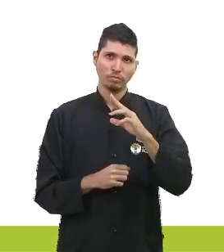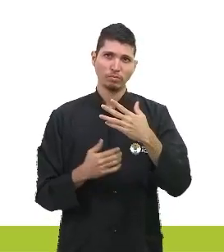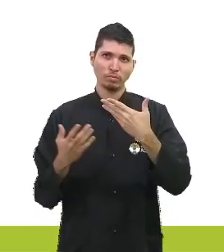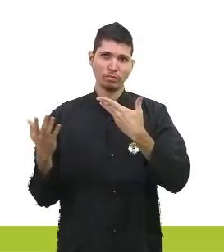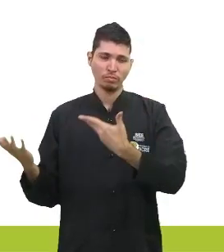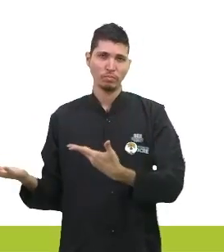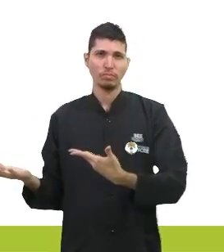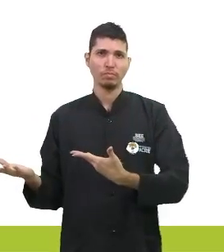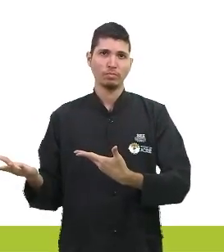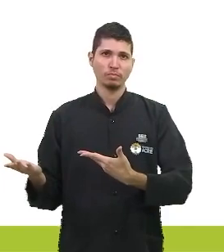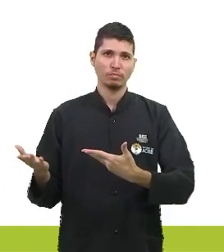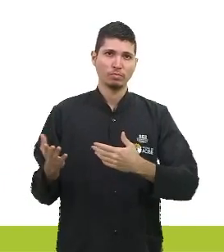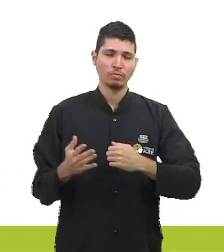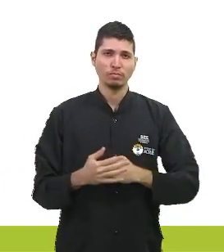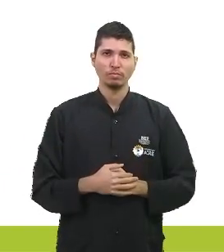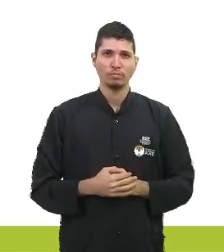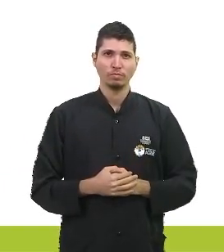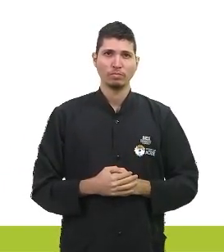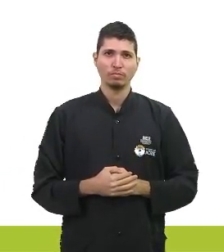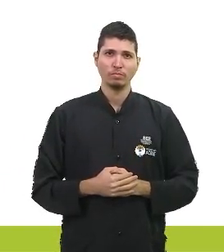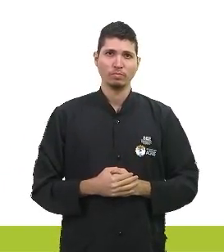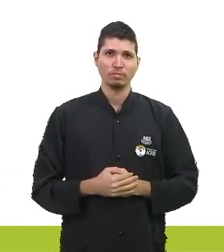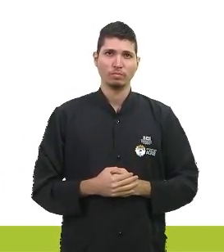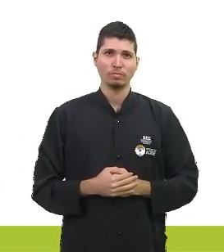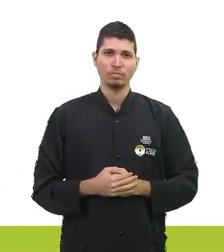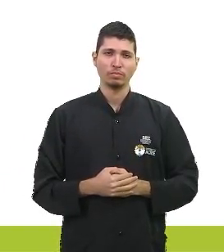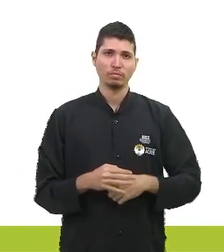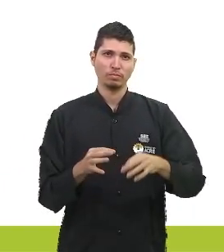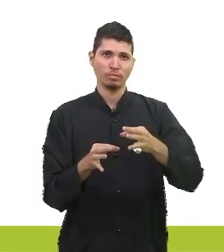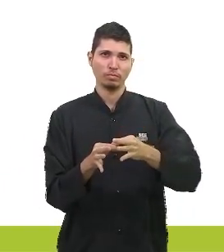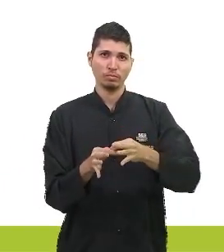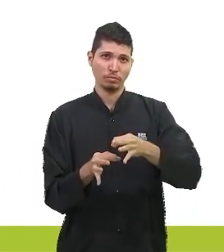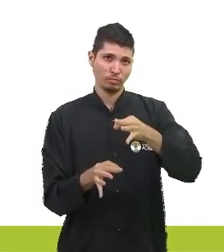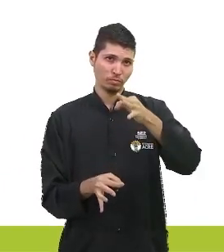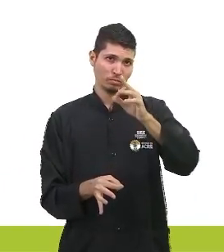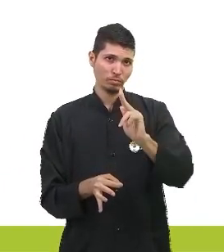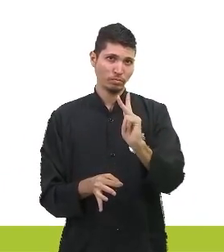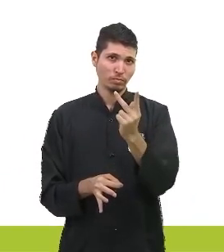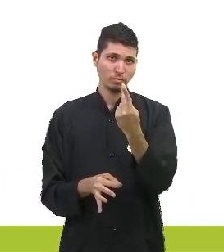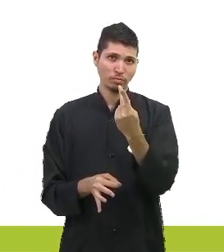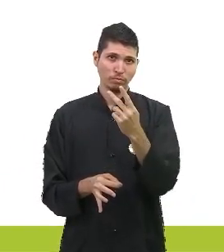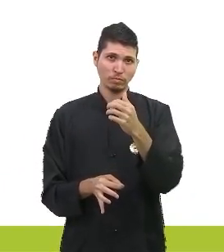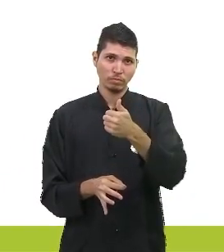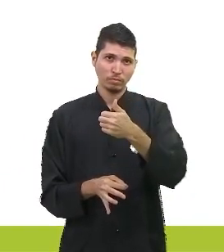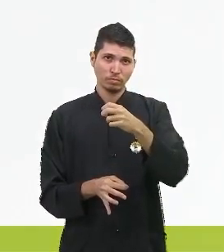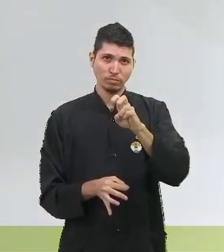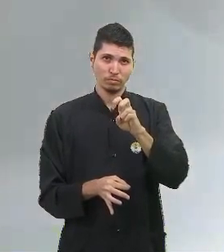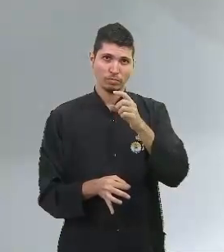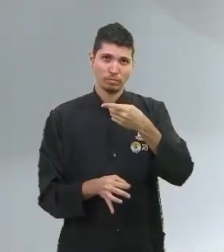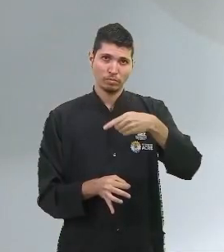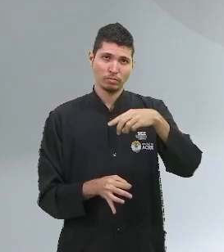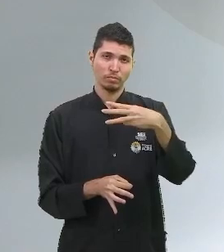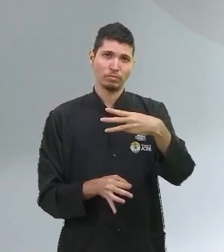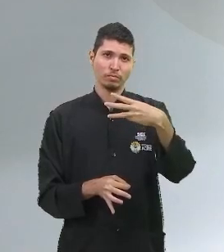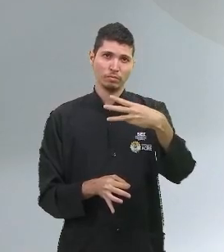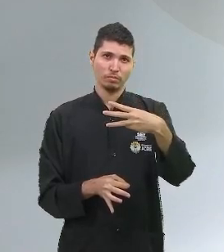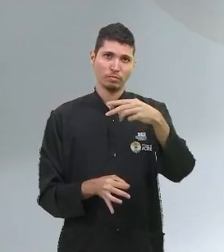15,33. Em outras palavras, a altura da árvore é 15,33